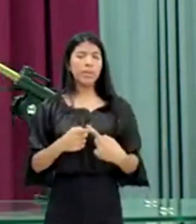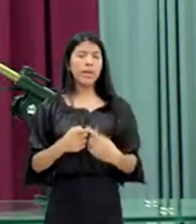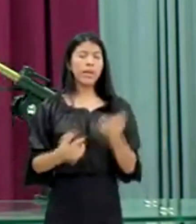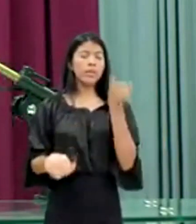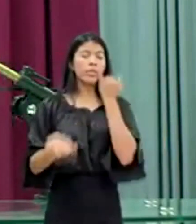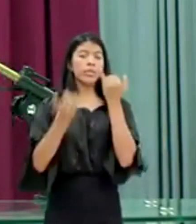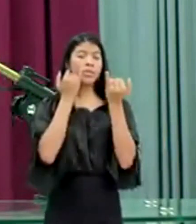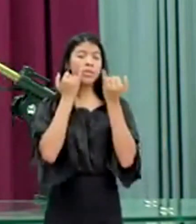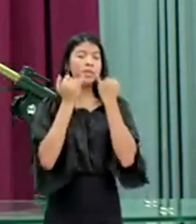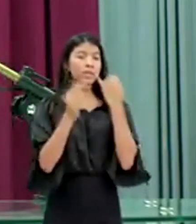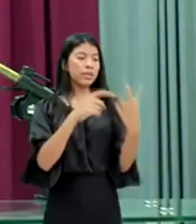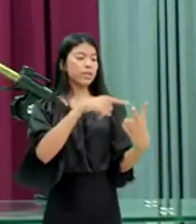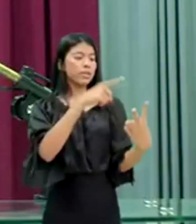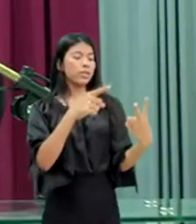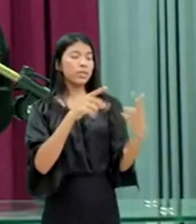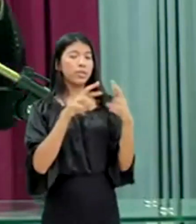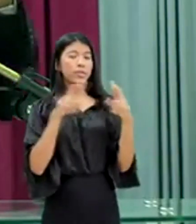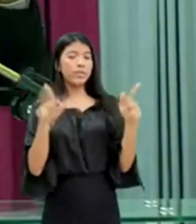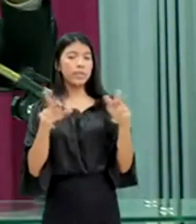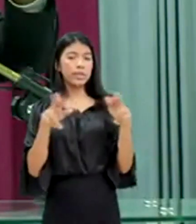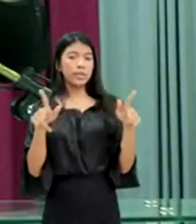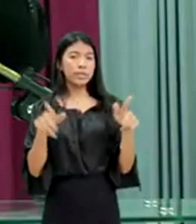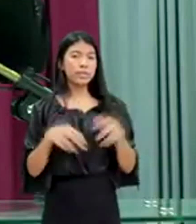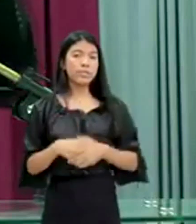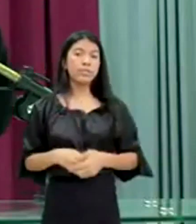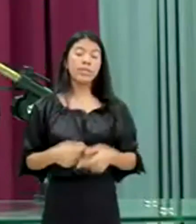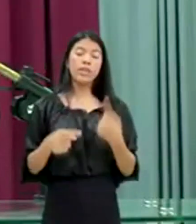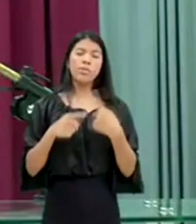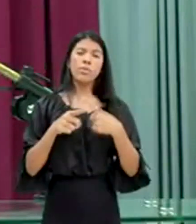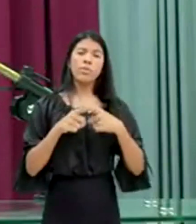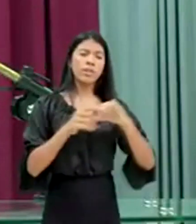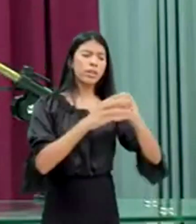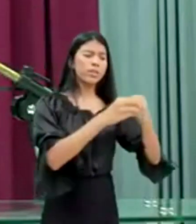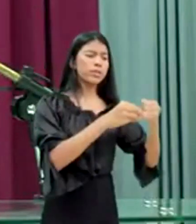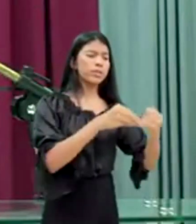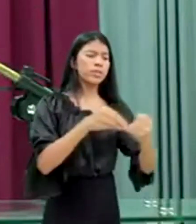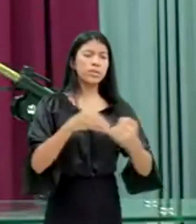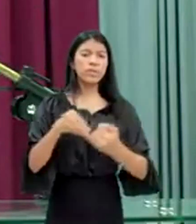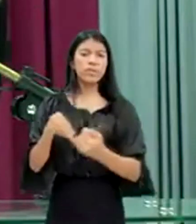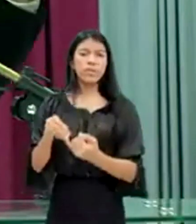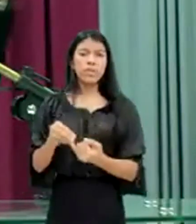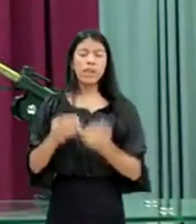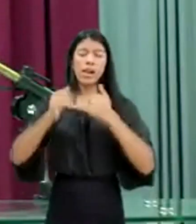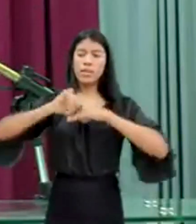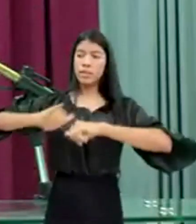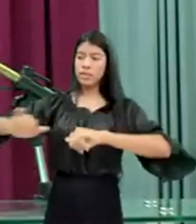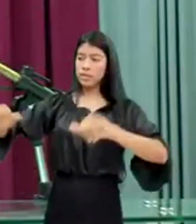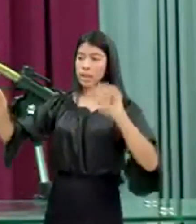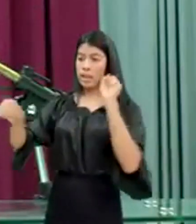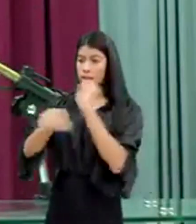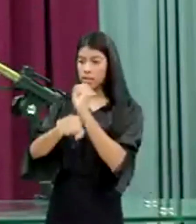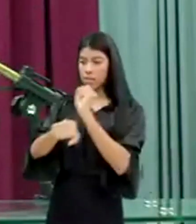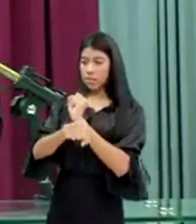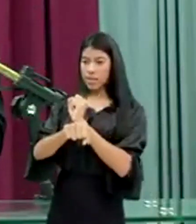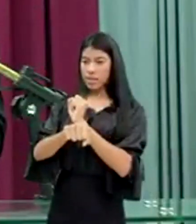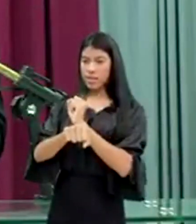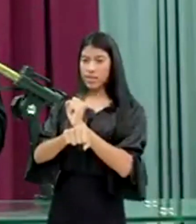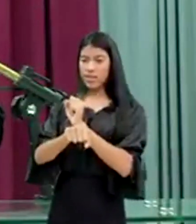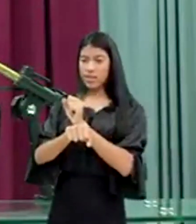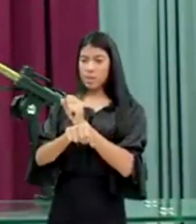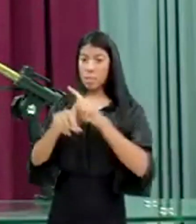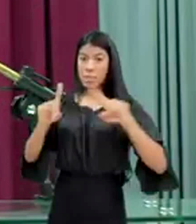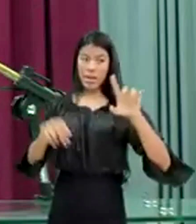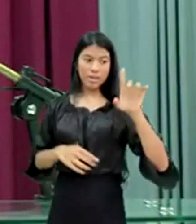diferente? Por que que Josué diz: ei, espera aí, isso tem lá, mas o